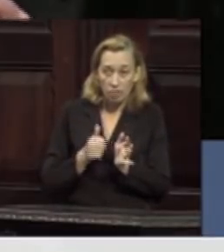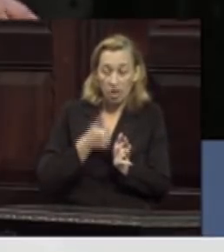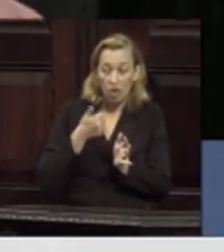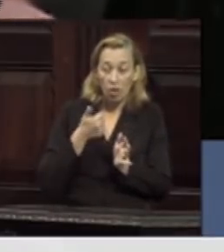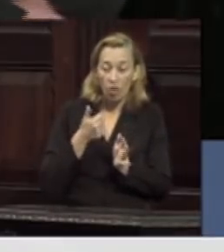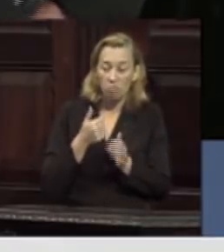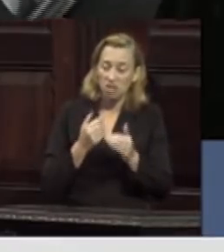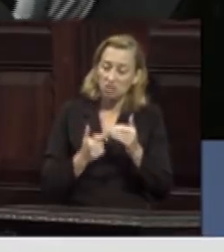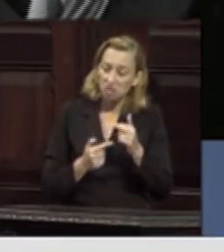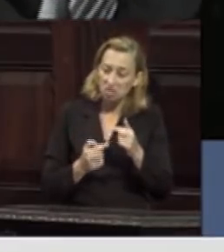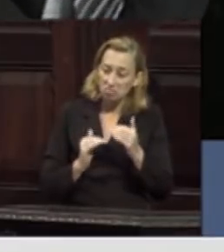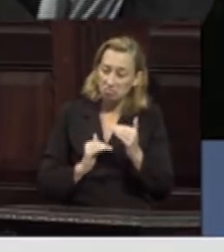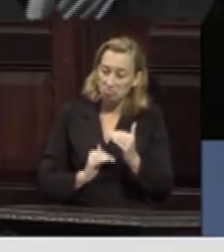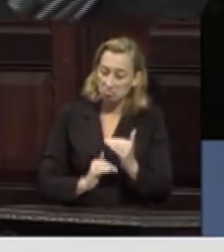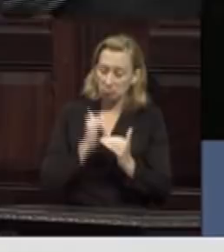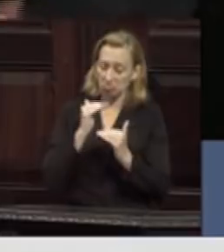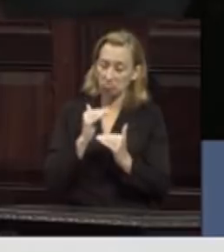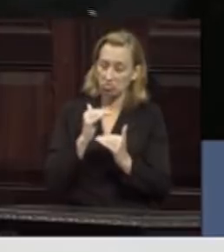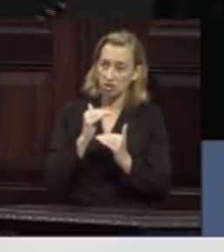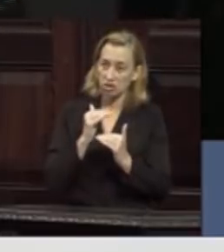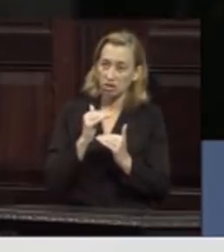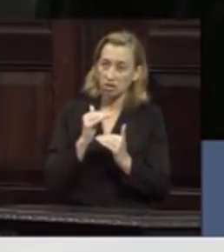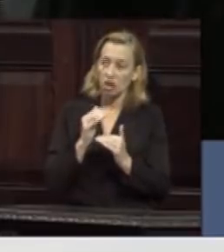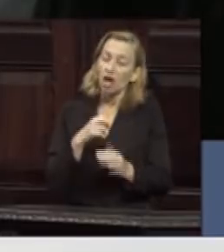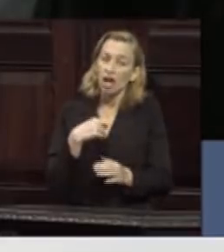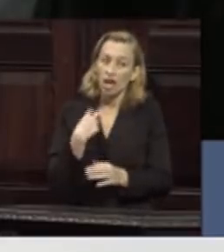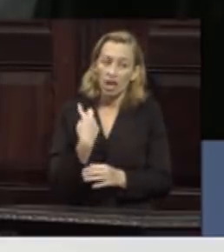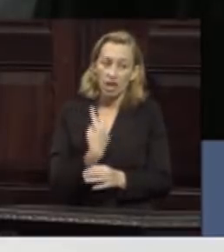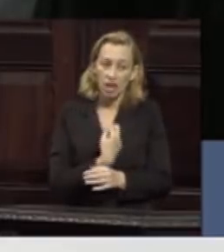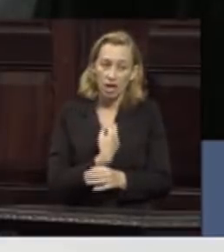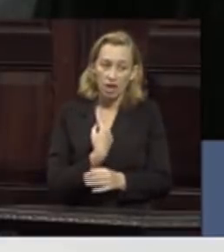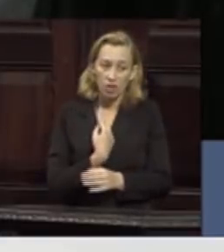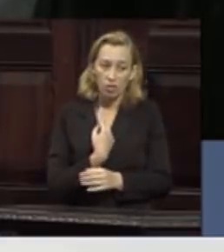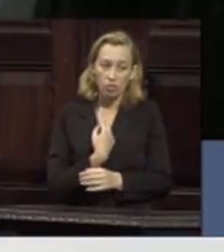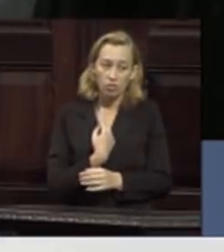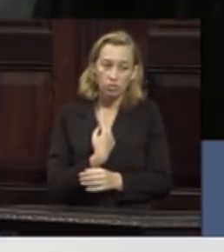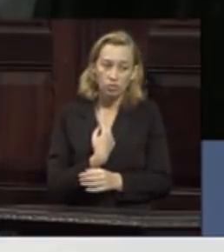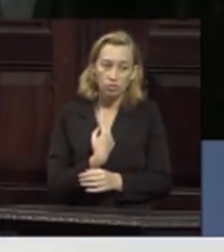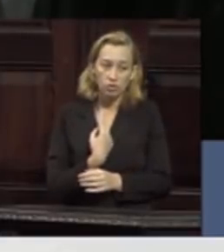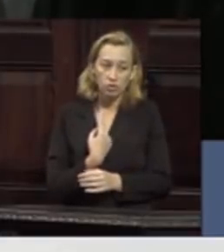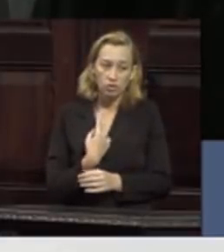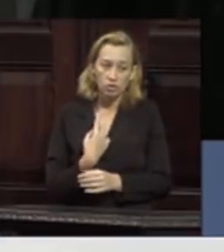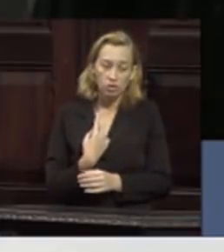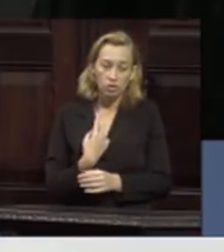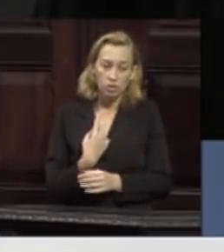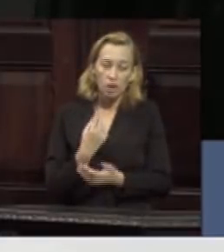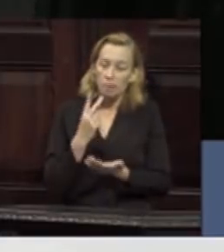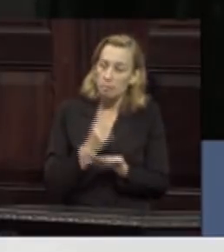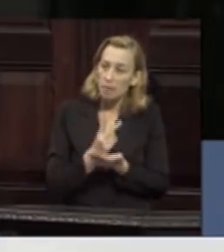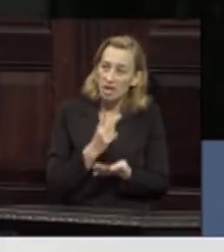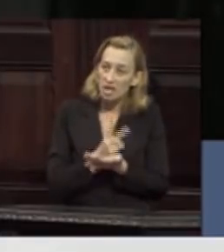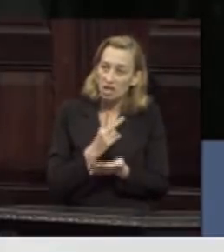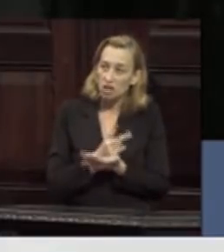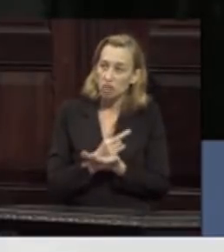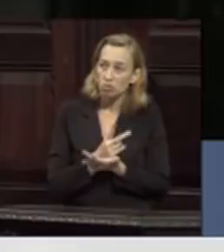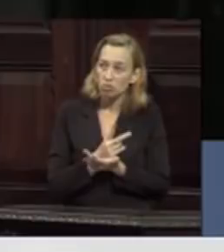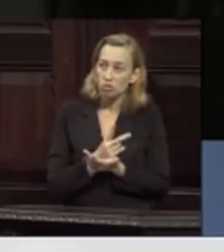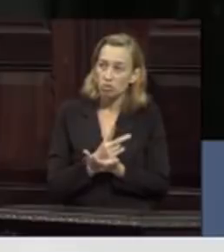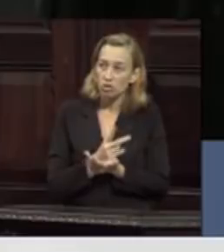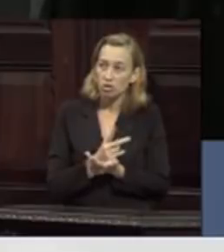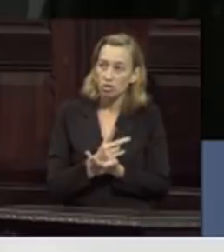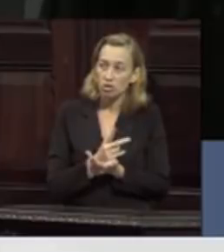possível. Eu torço, nós estamos todos correndo contra o tempo, que o mesmo ocorra com relação